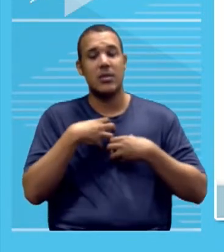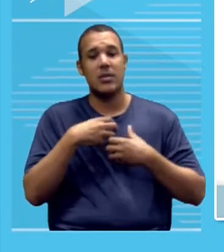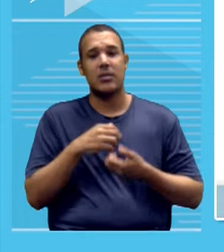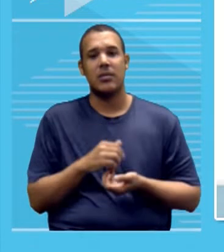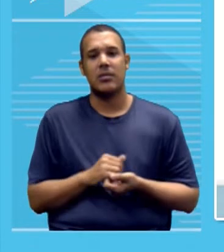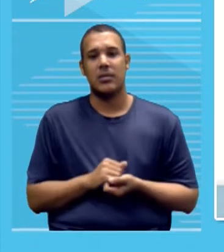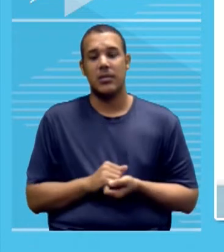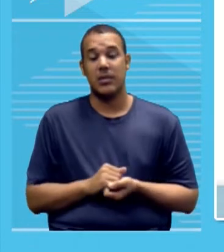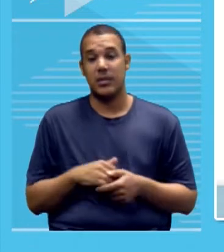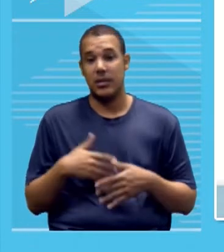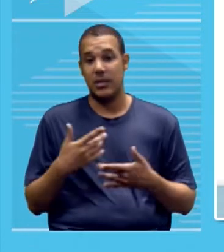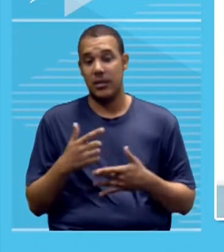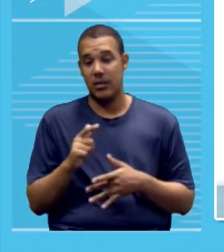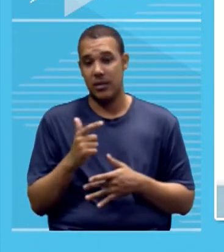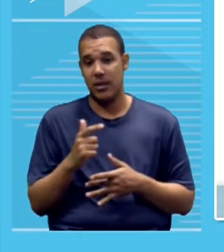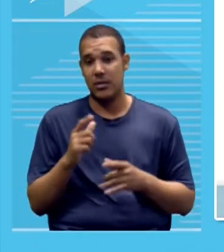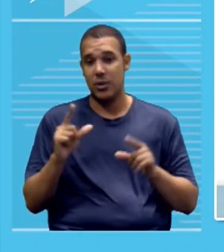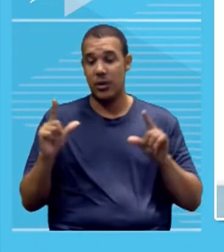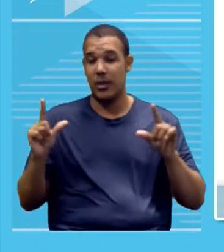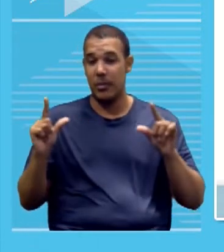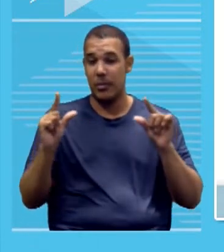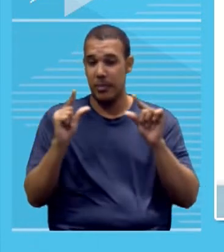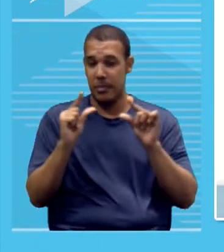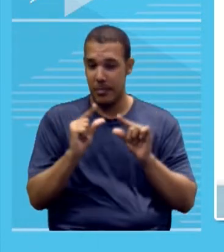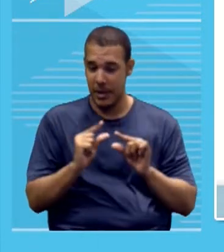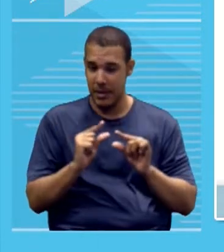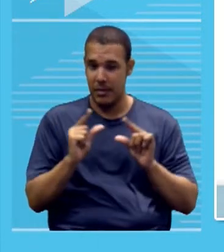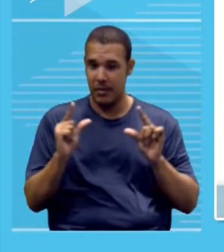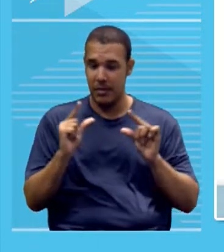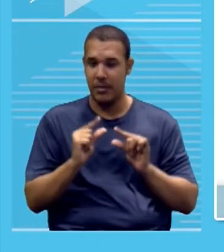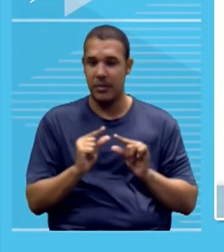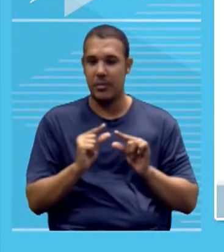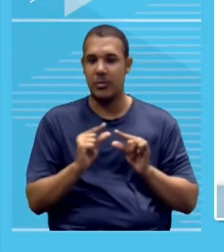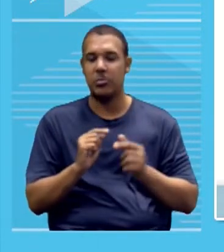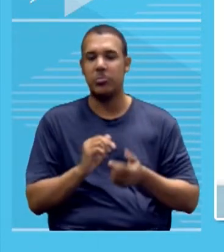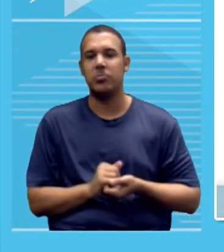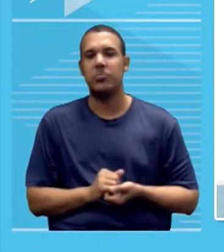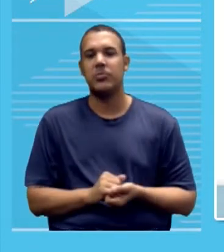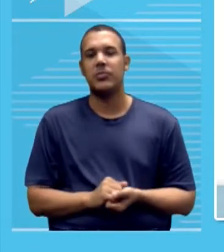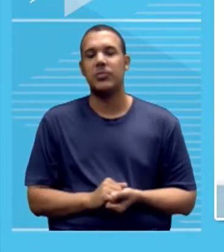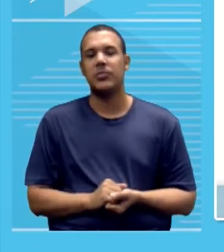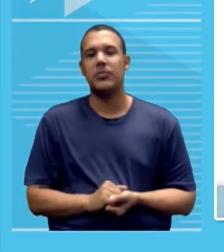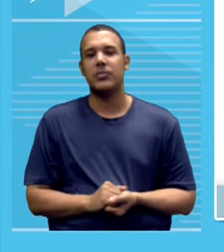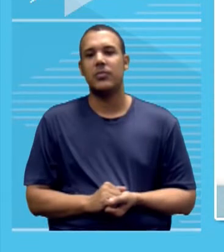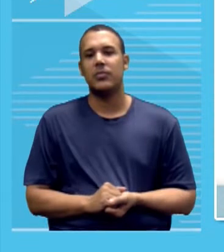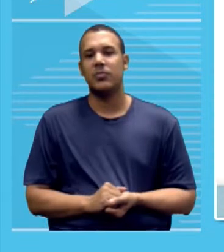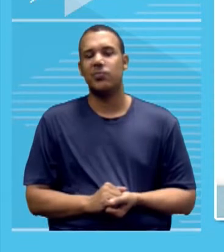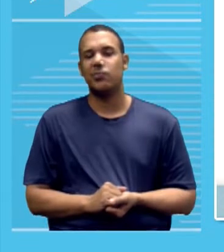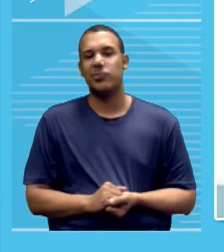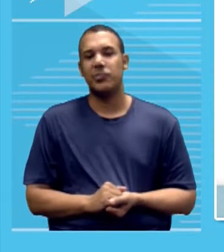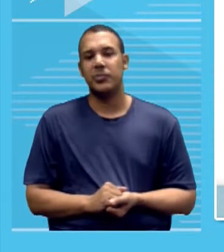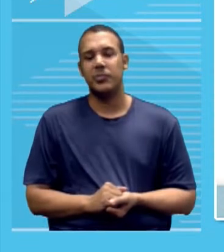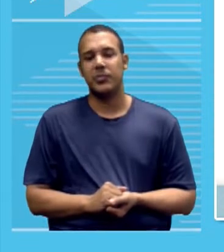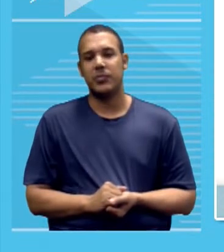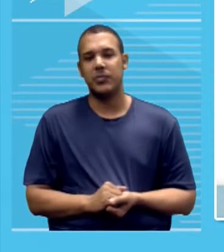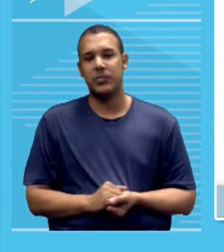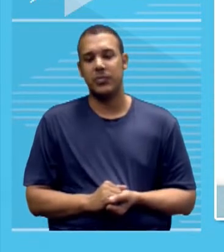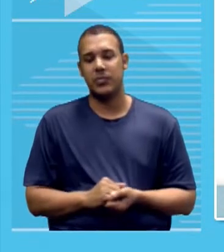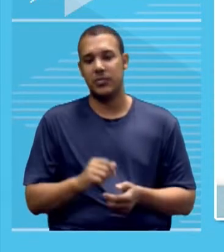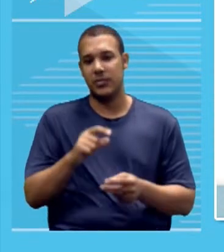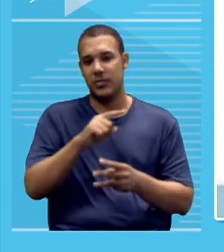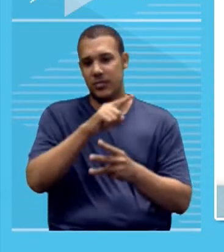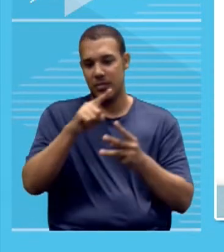ele não conduza, ele só conduza de uma forma muito limitada, tá bom? Há três tipos